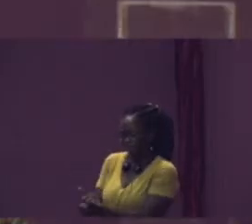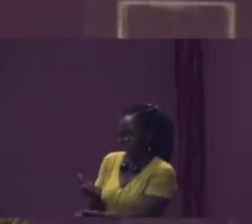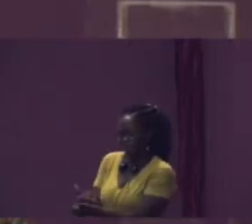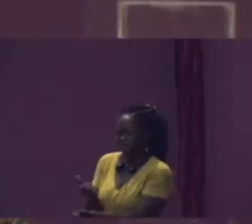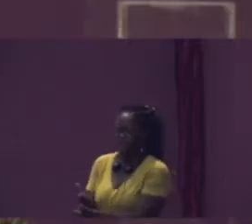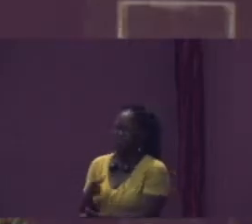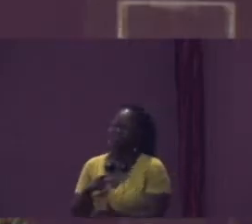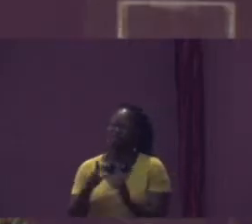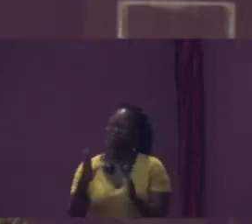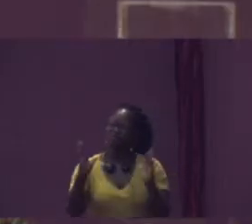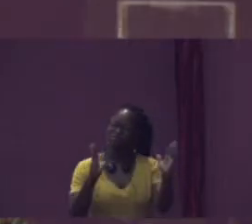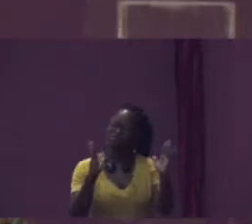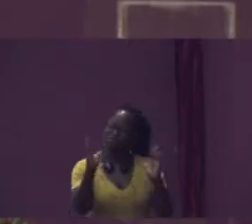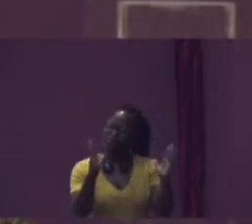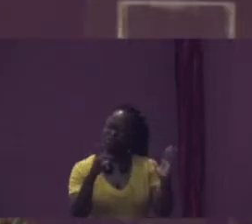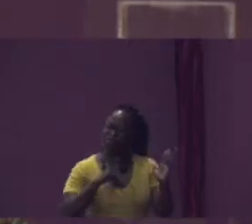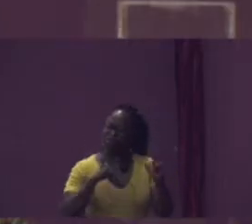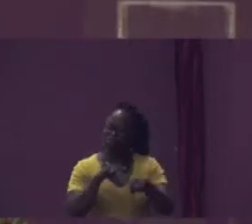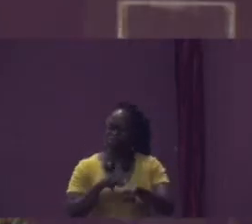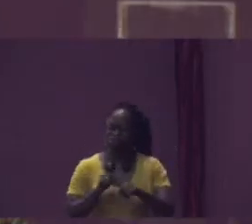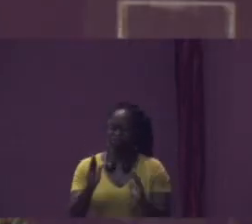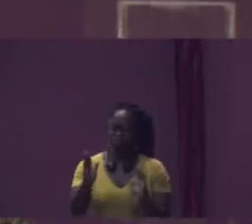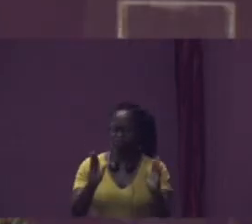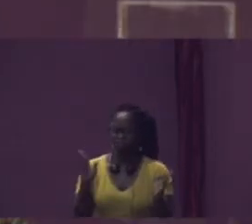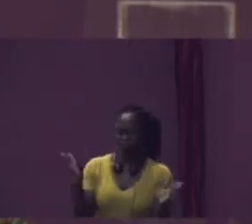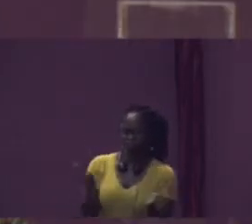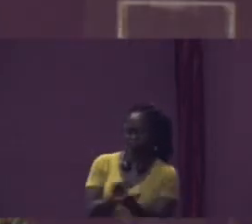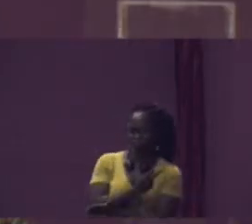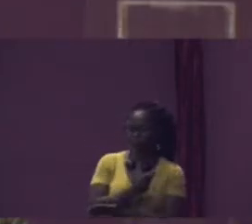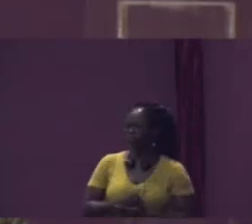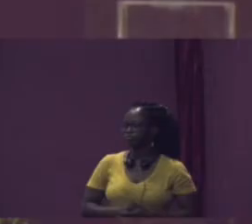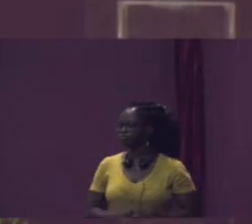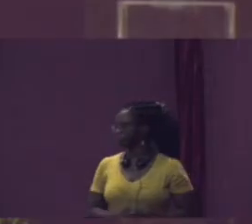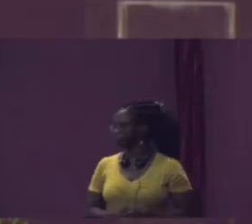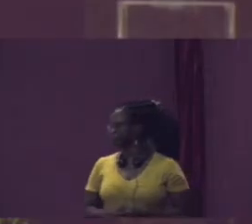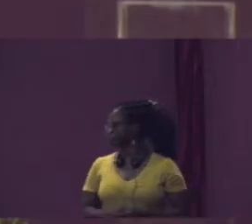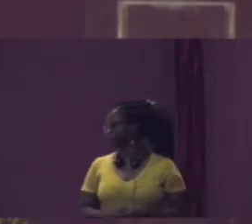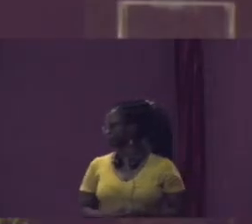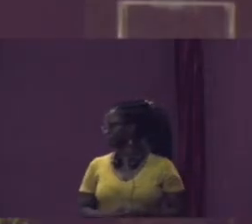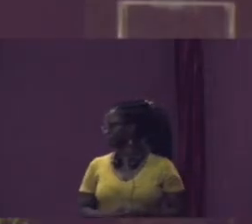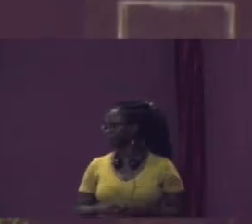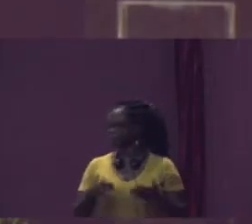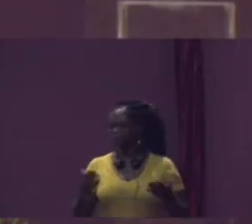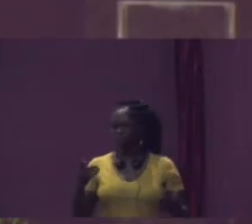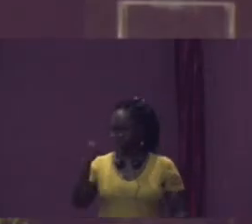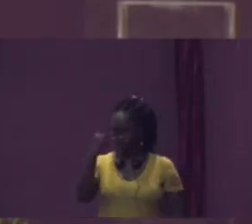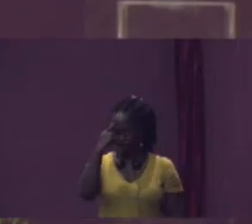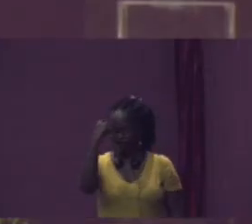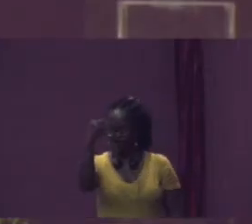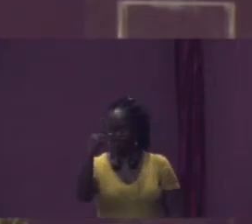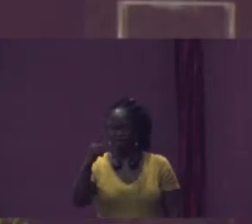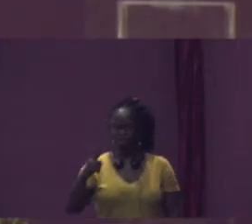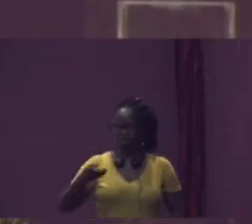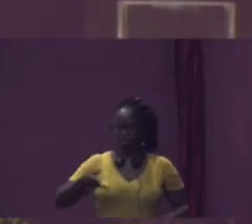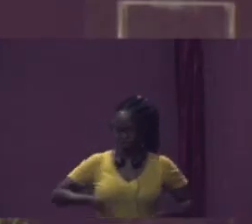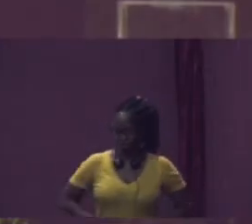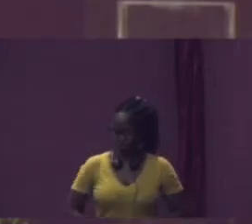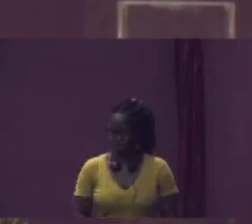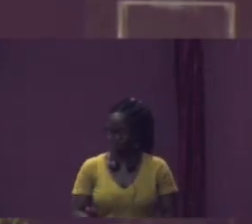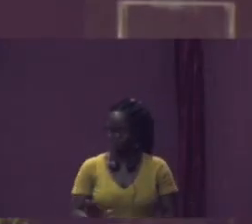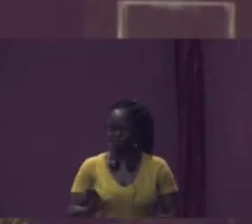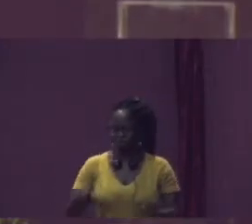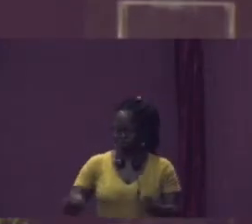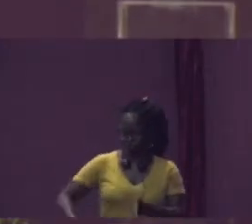ele tem um tempo também para ser gerido, né? E essa ideia de que o parto, no